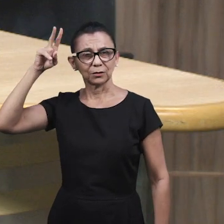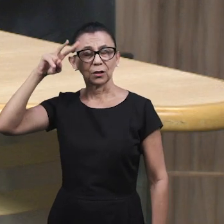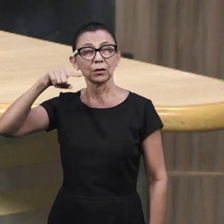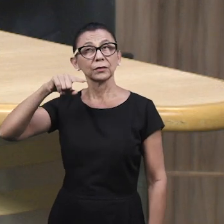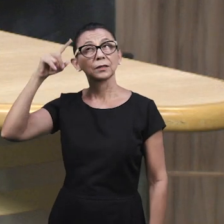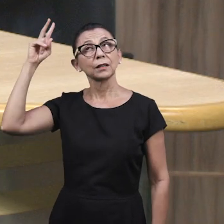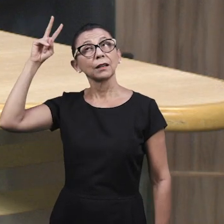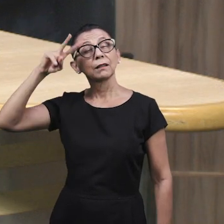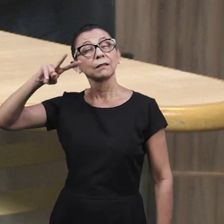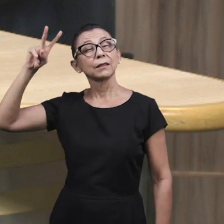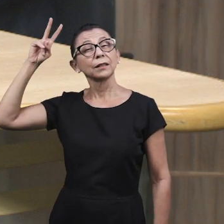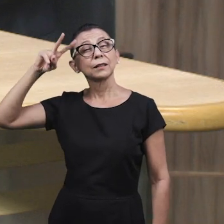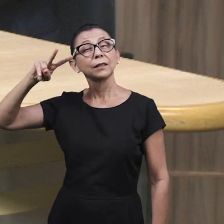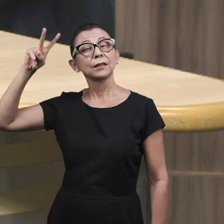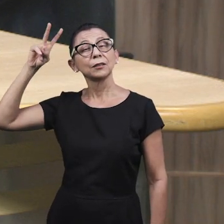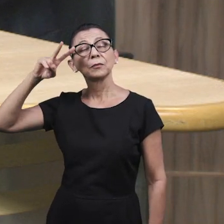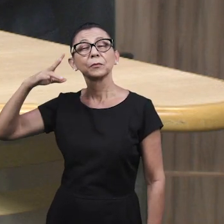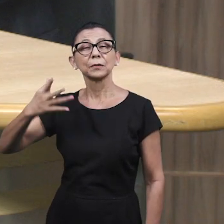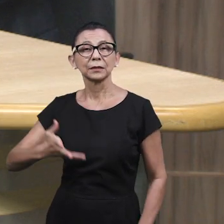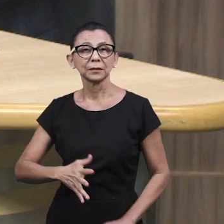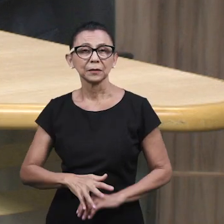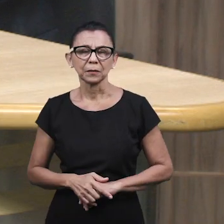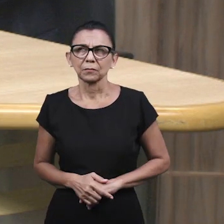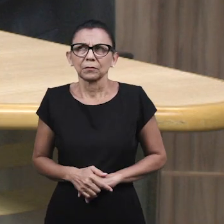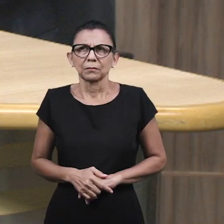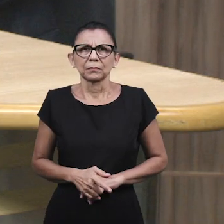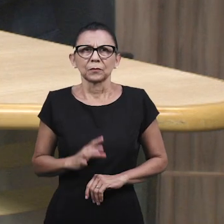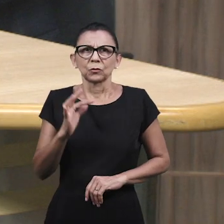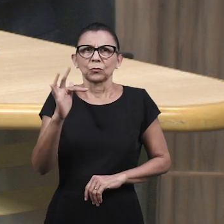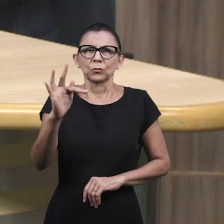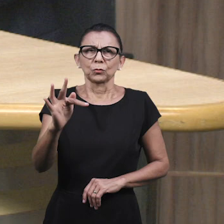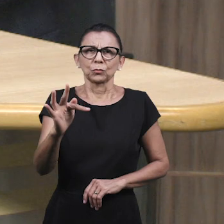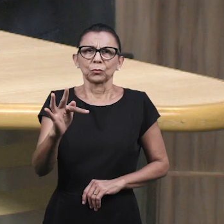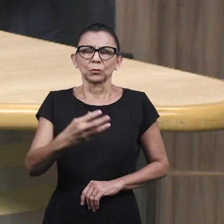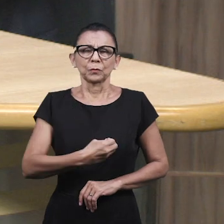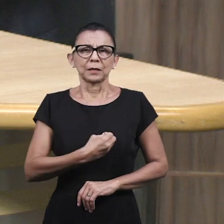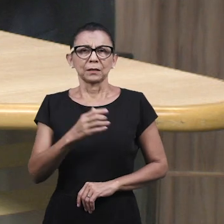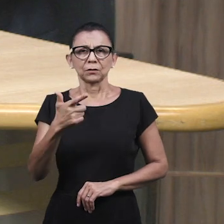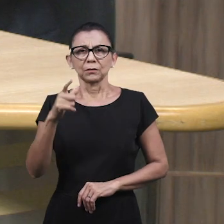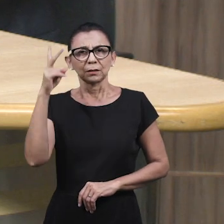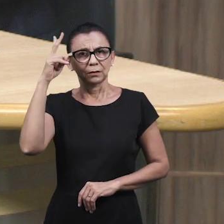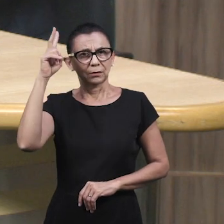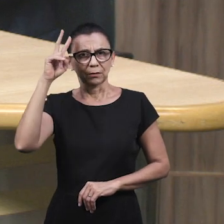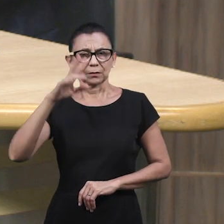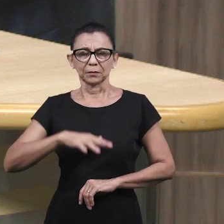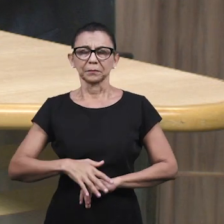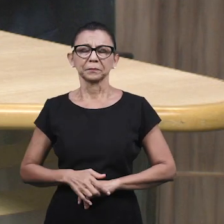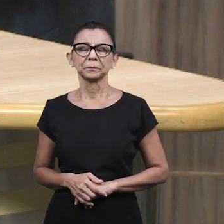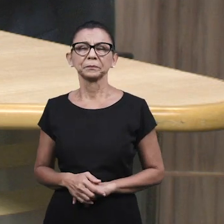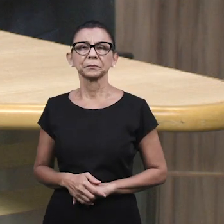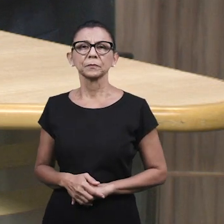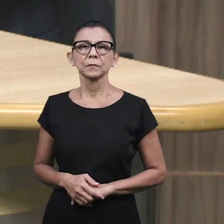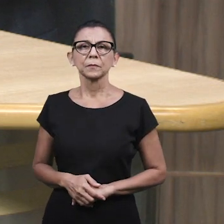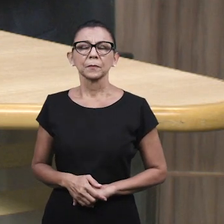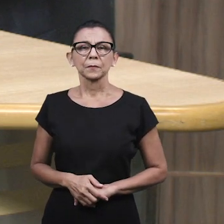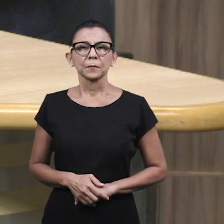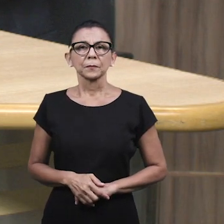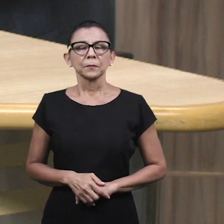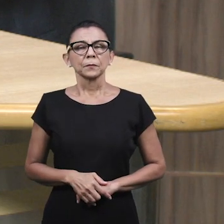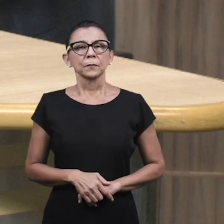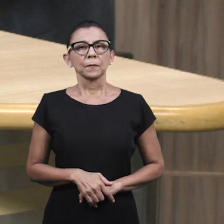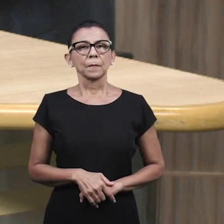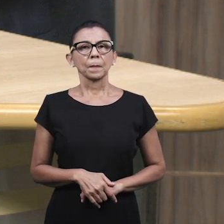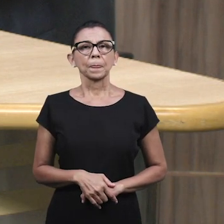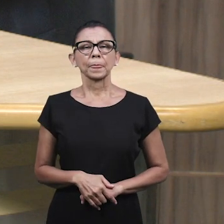uma lembrança da história. Você nunca vai falar de história no futuro, nem no presente. História é passado. O